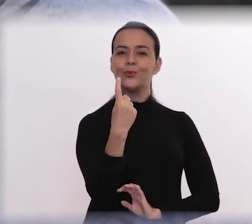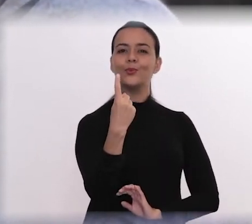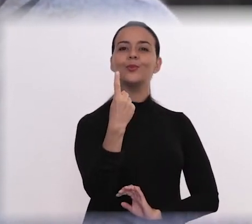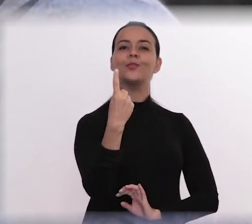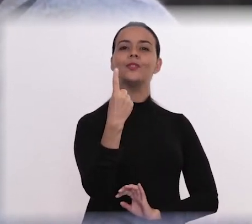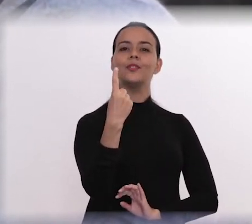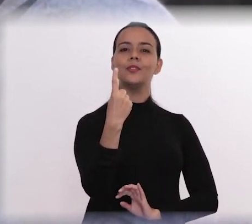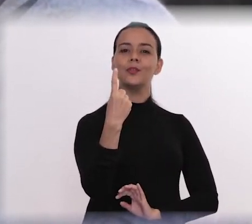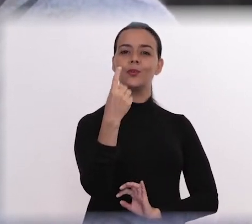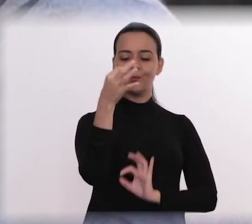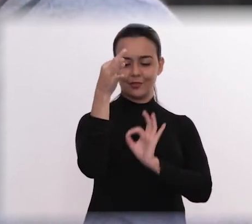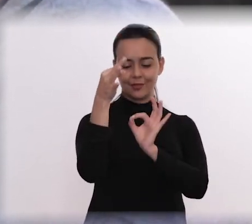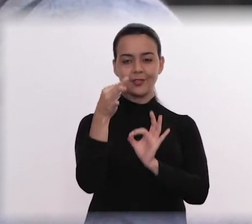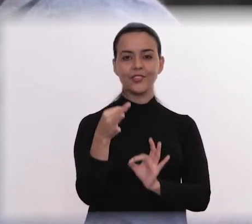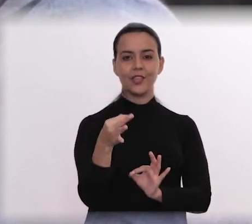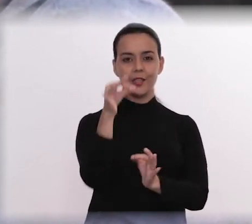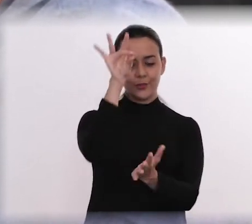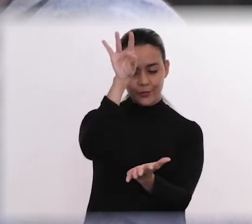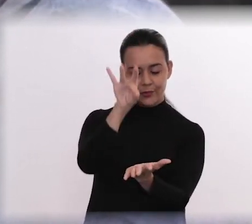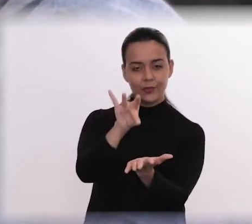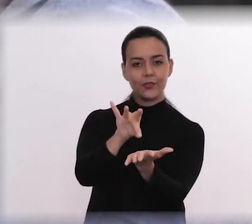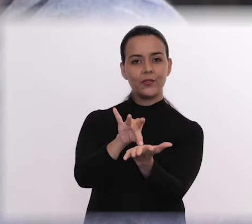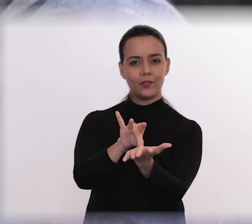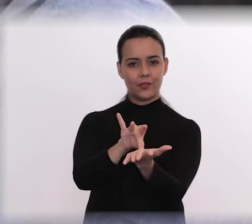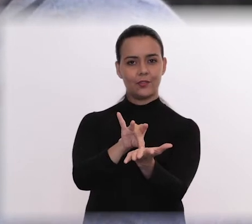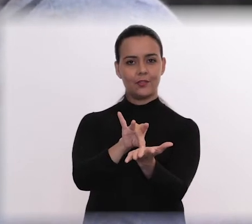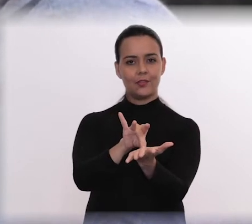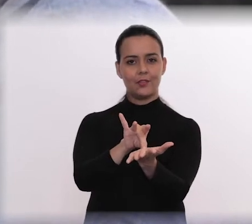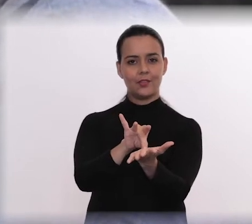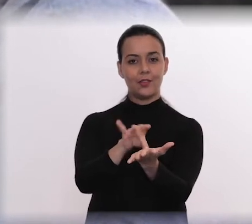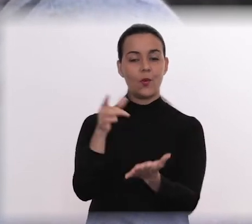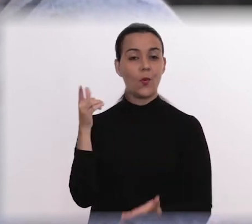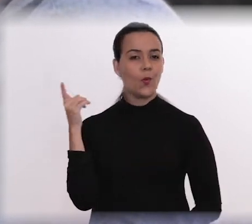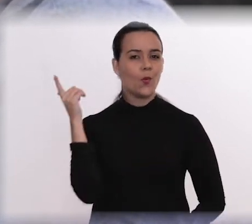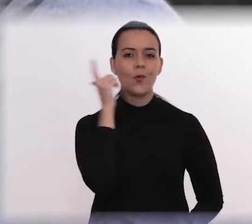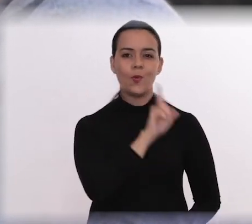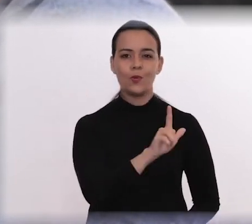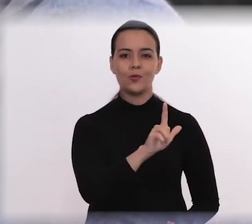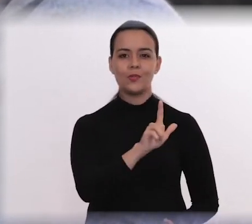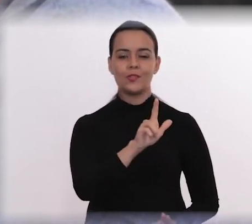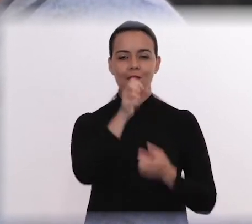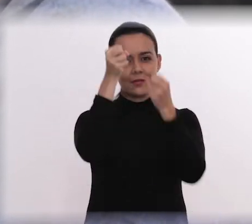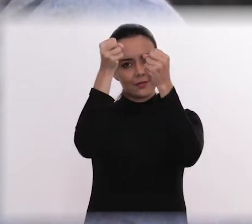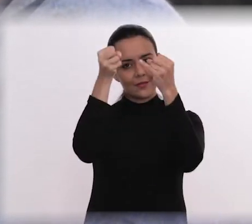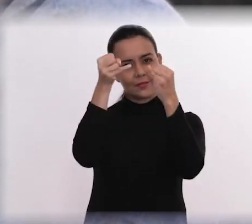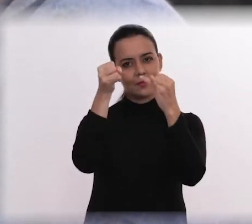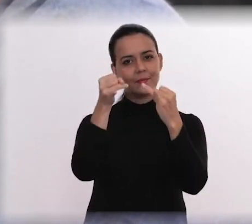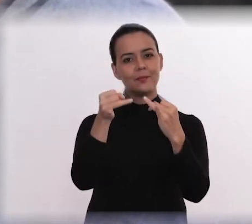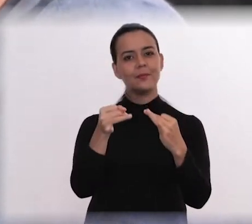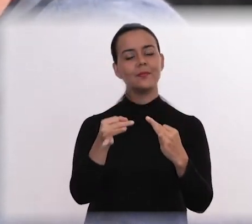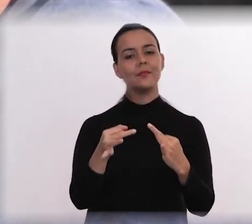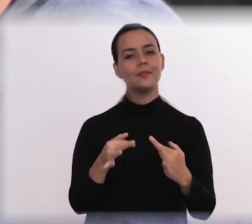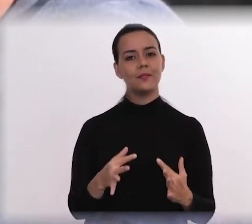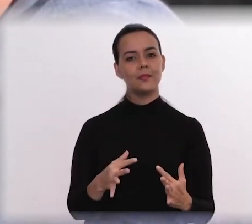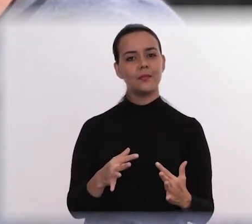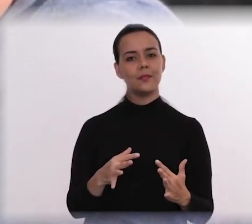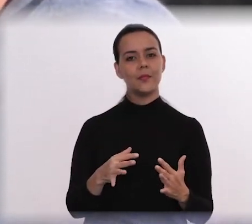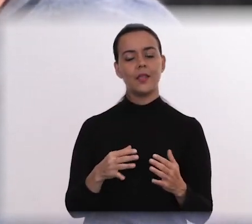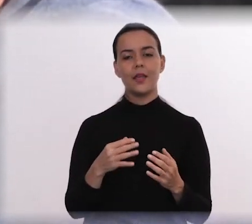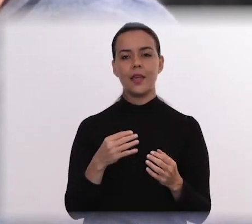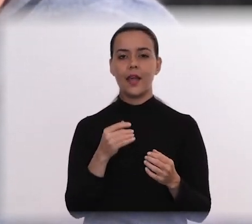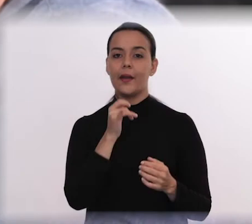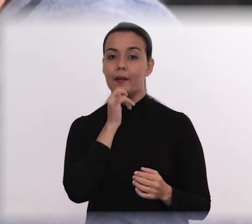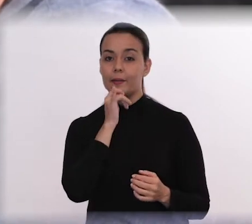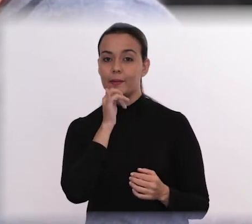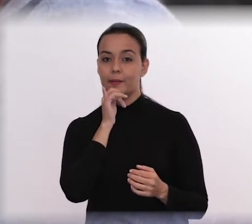tenta mostrar, aliás, ele faz com beleza, ele confessa com beleza, quando ele termina o